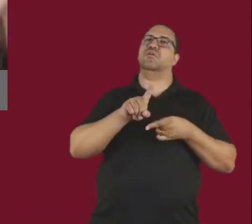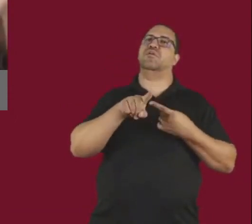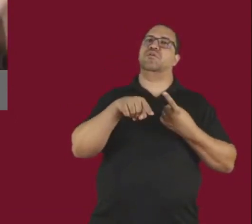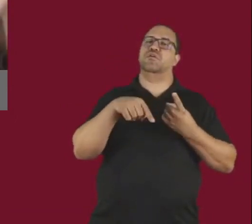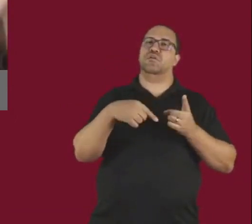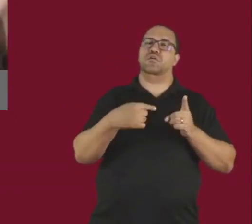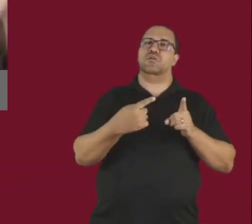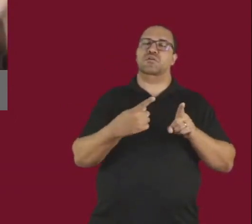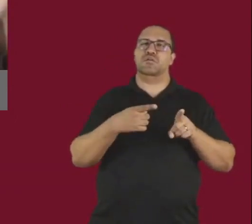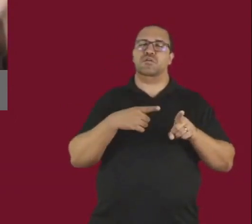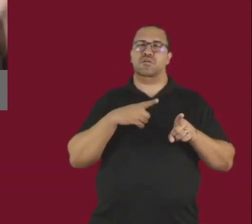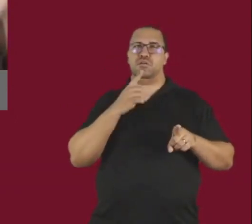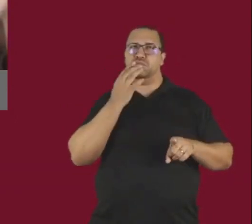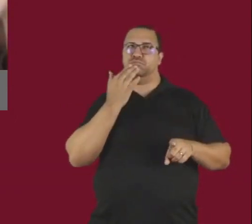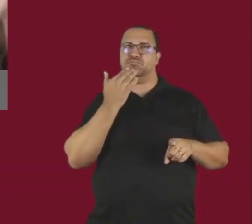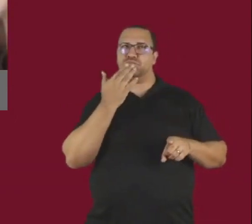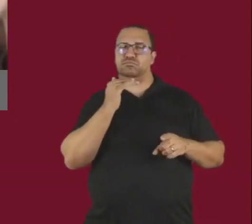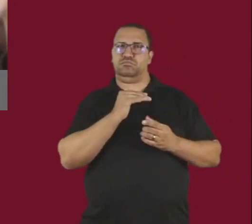rua com uma amiga,